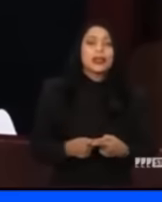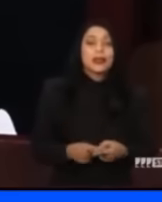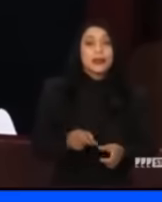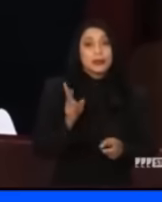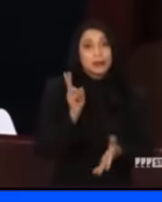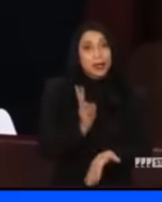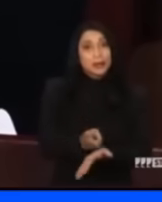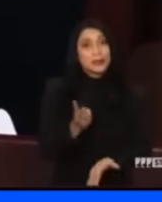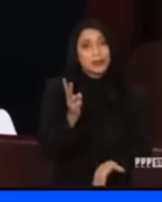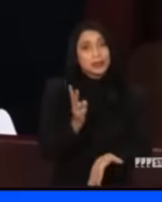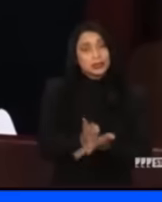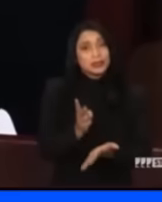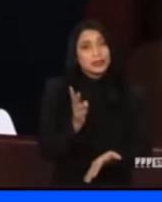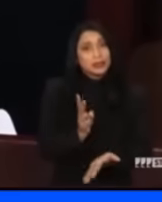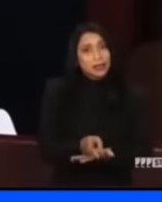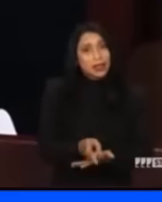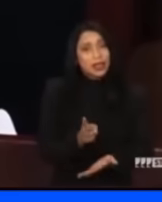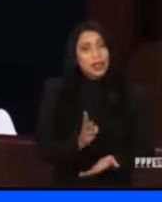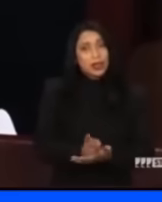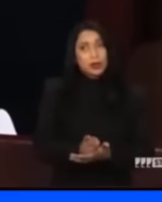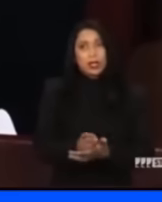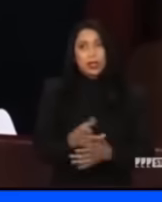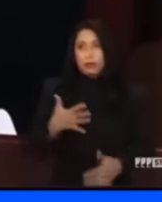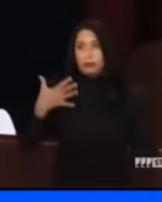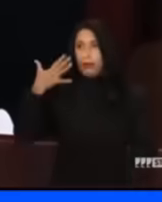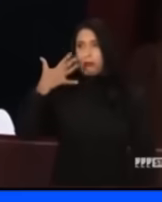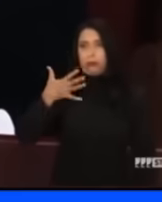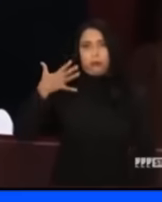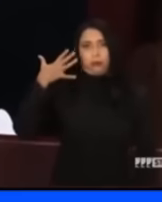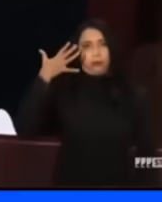manter a chama do discurso